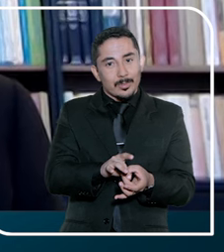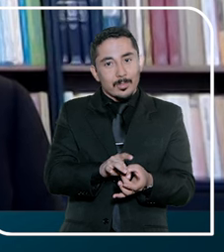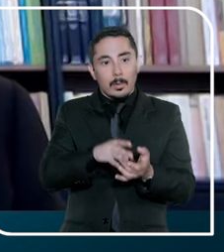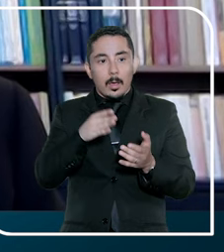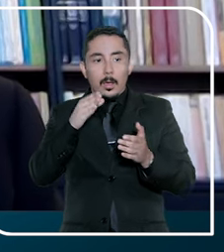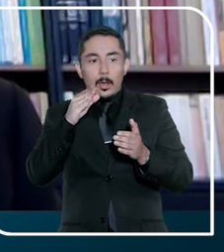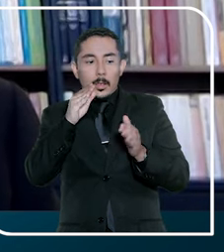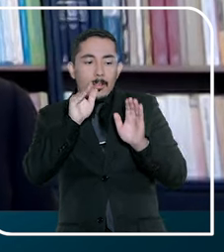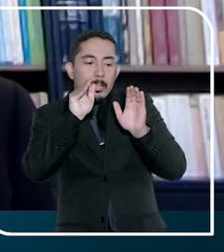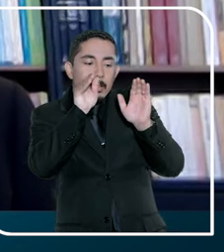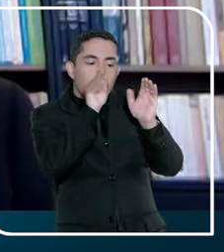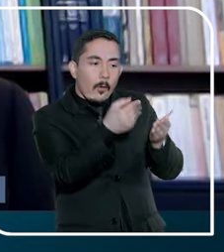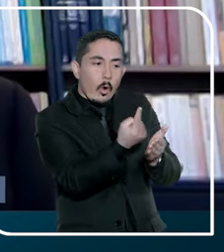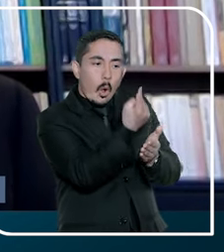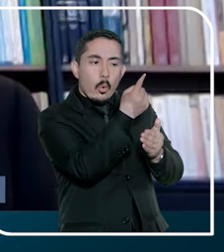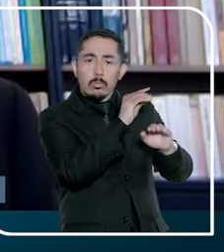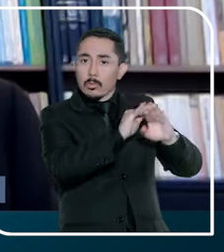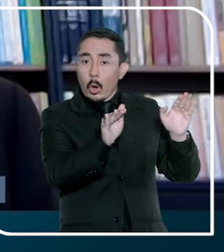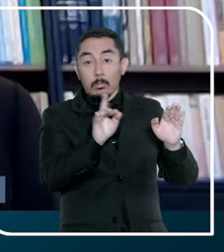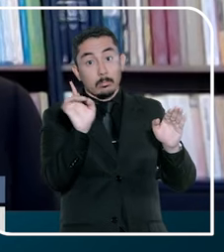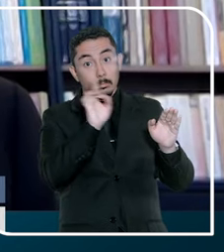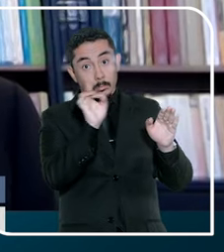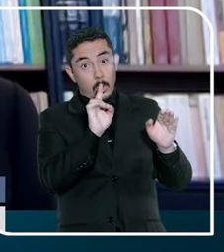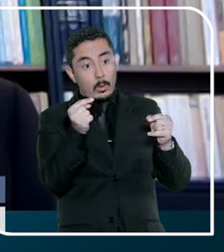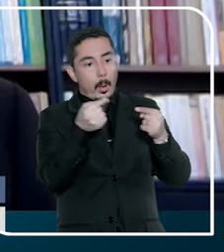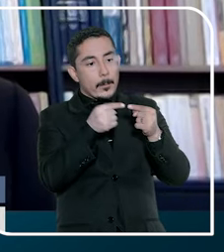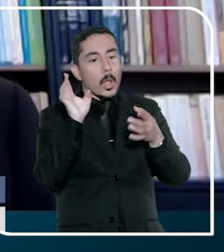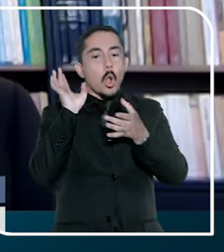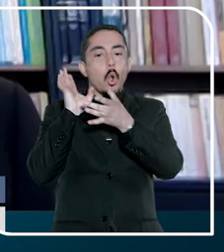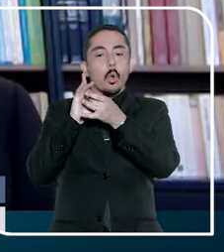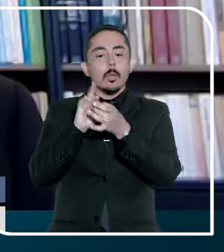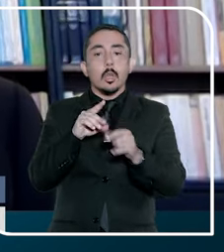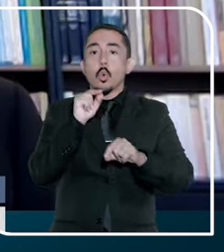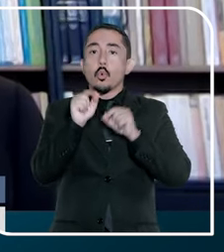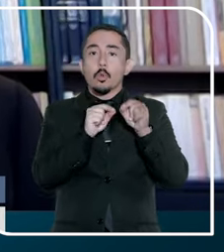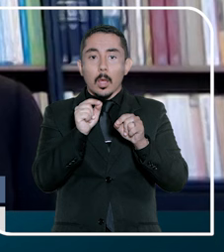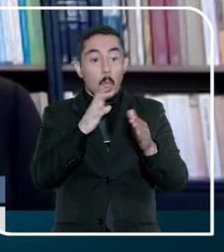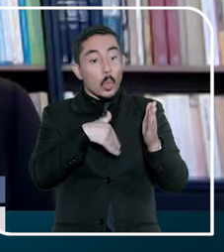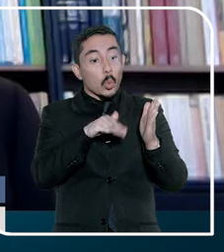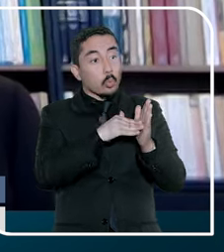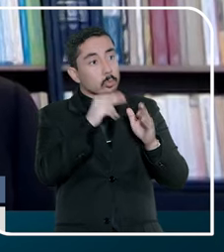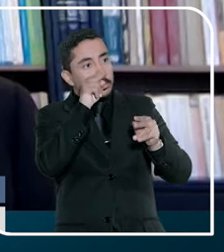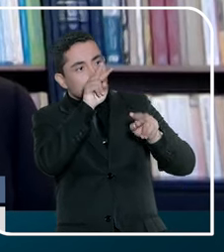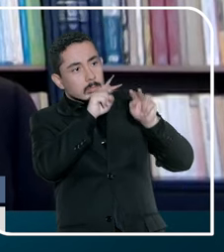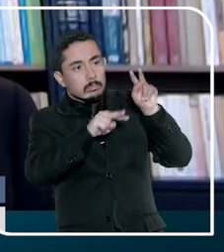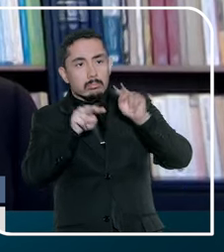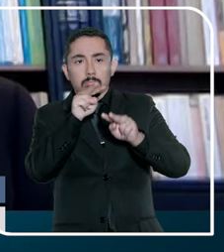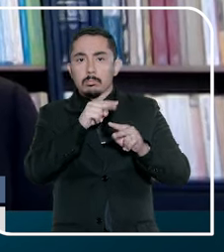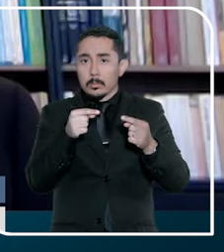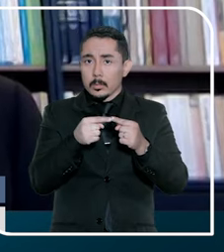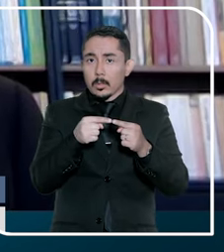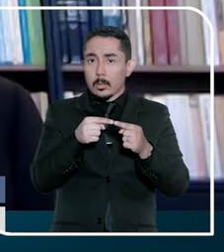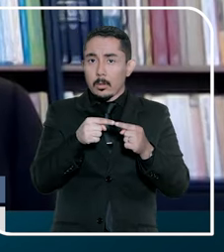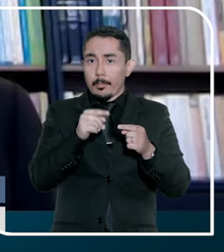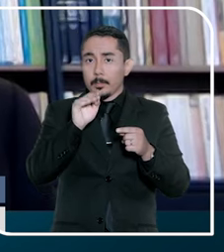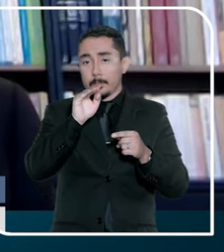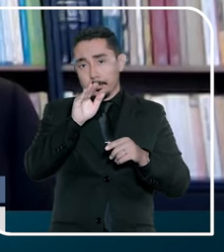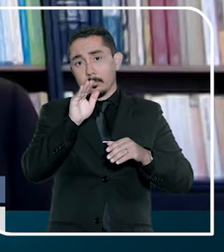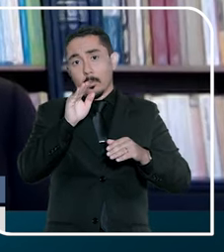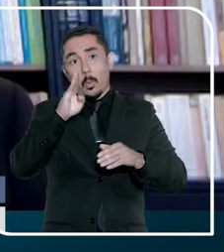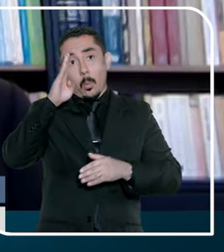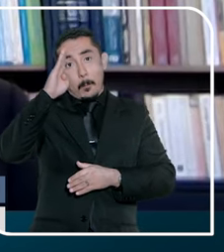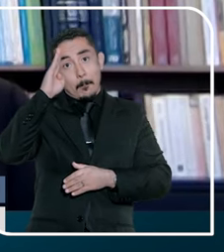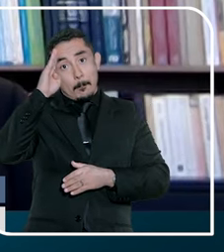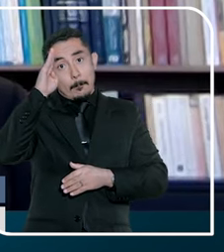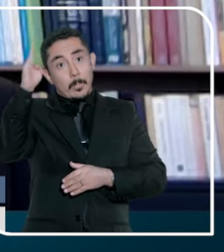uhum eh É lógico que o valor do objeto né ou a lesão do bem jurídico é o principal aspecto se